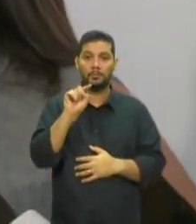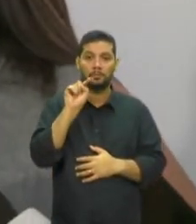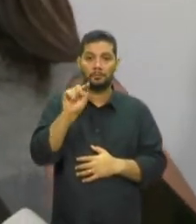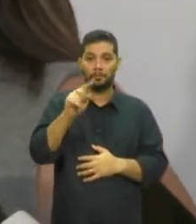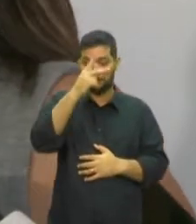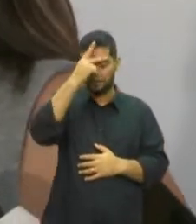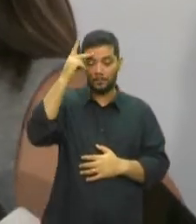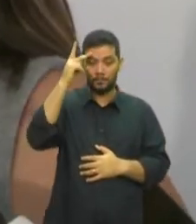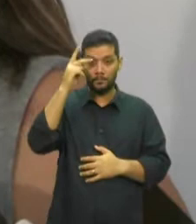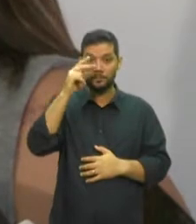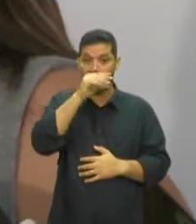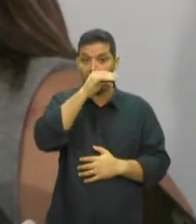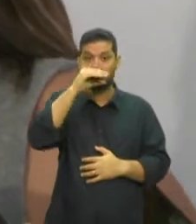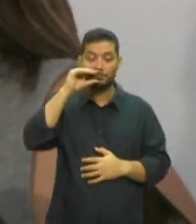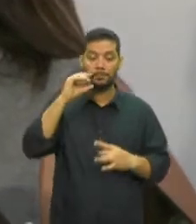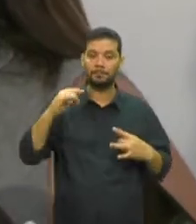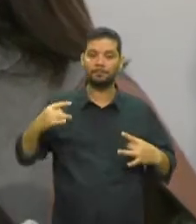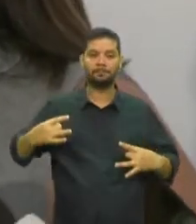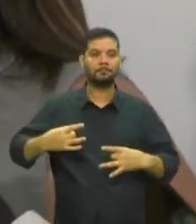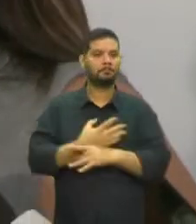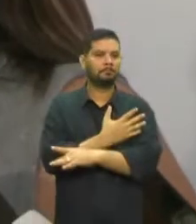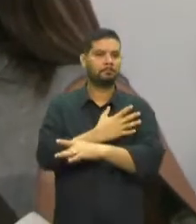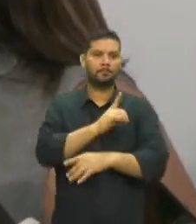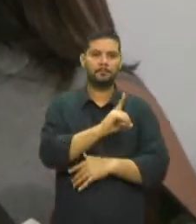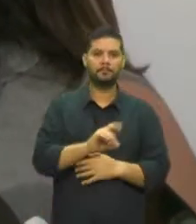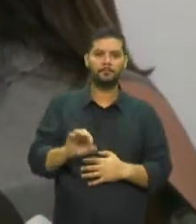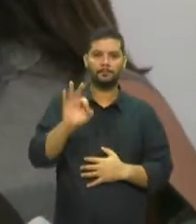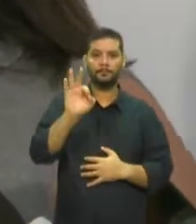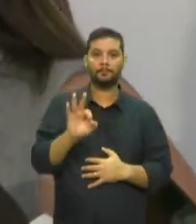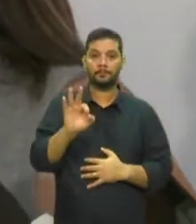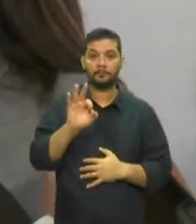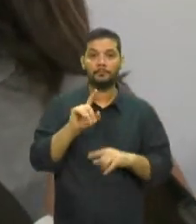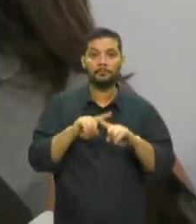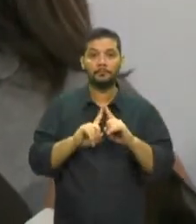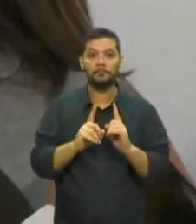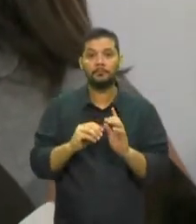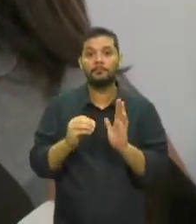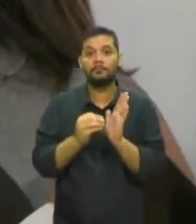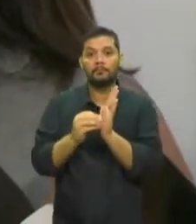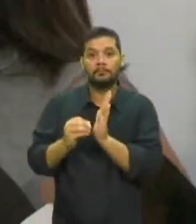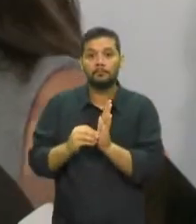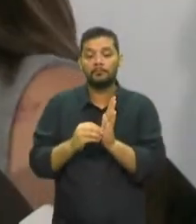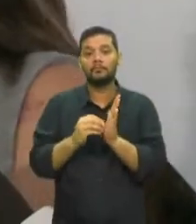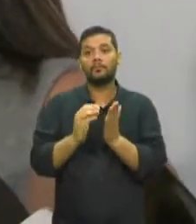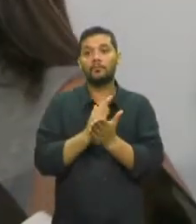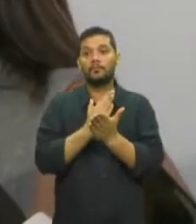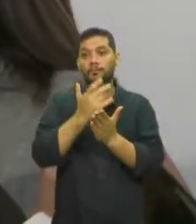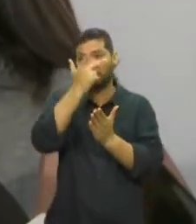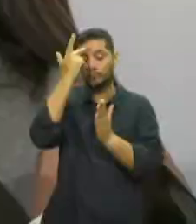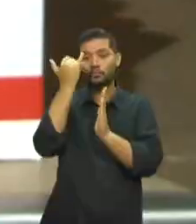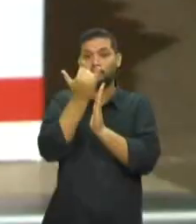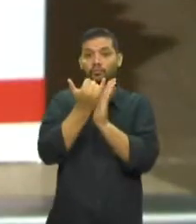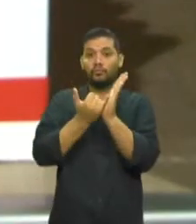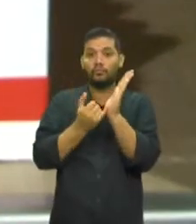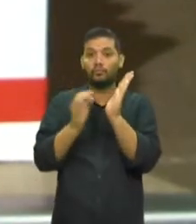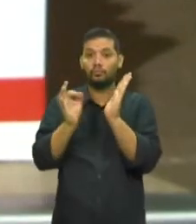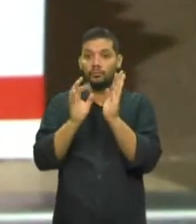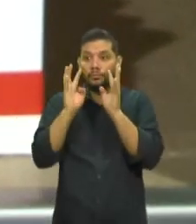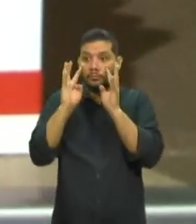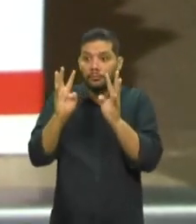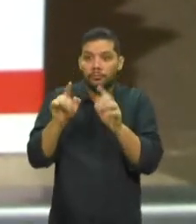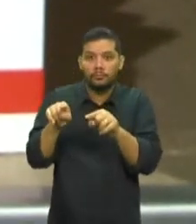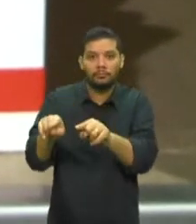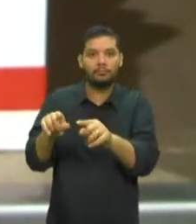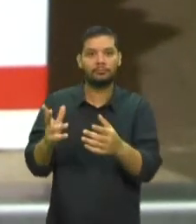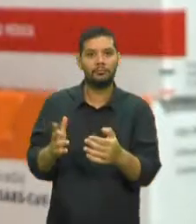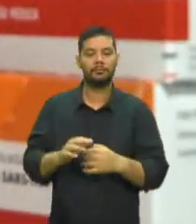que foi dito anteriormente, tem aquelas pessoas que sequer fizeram cadastro, então a gente fica atento a essas pessoas. Com a aquisição